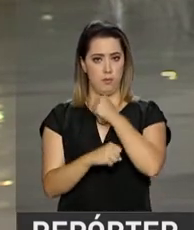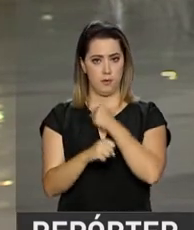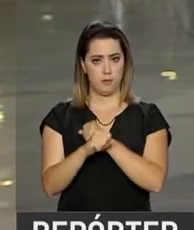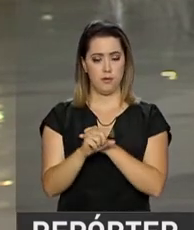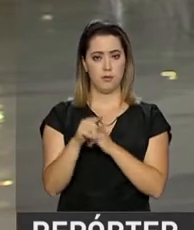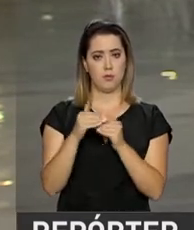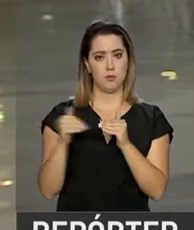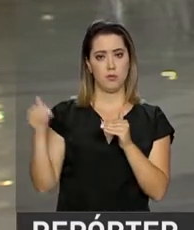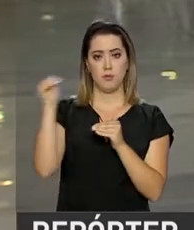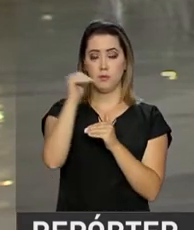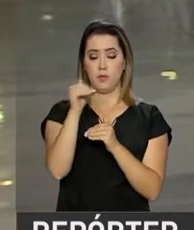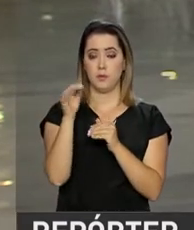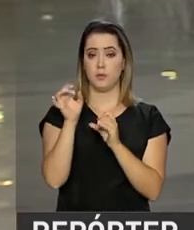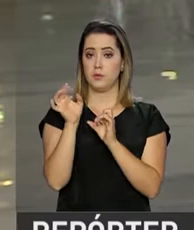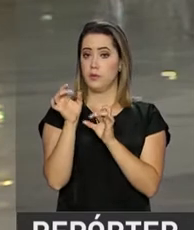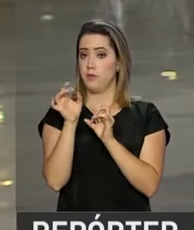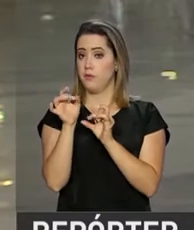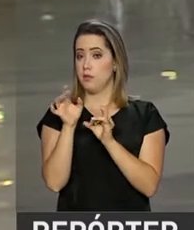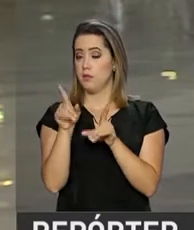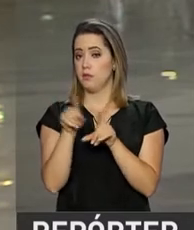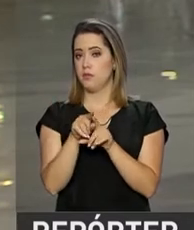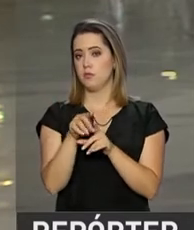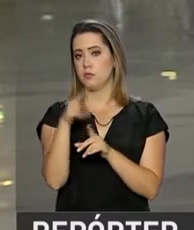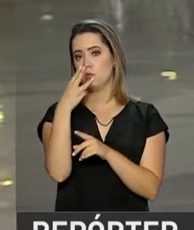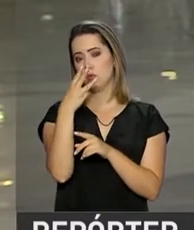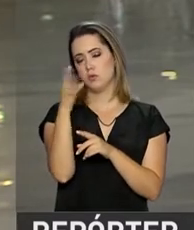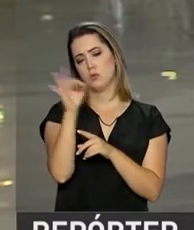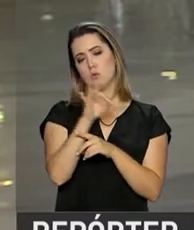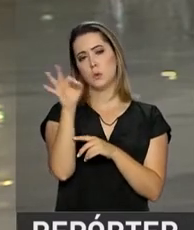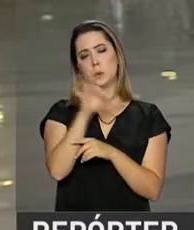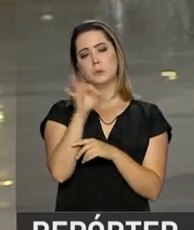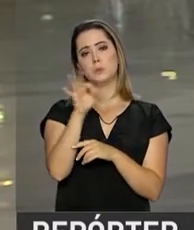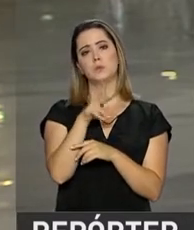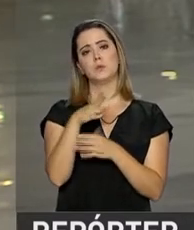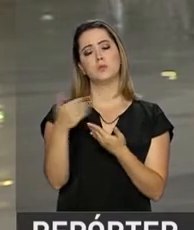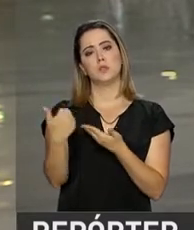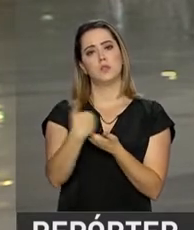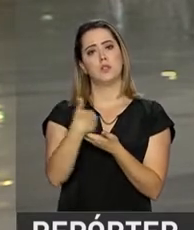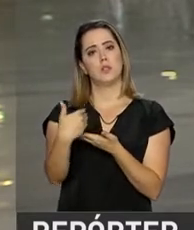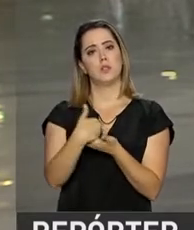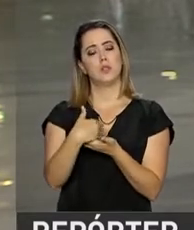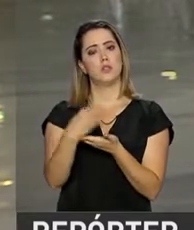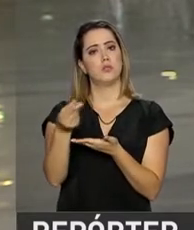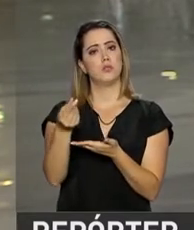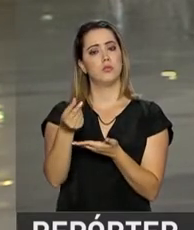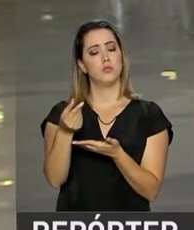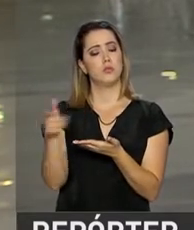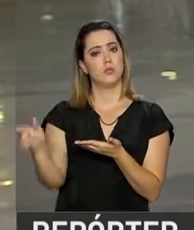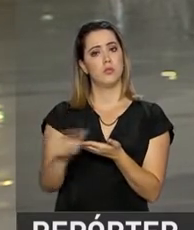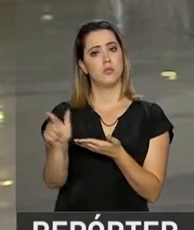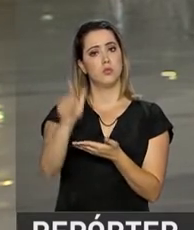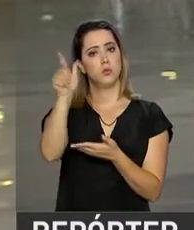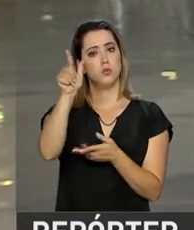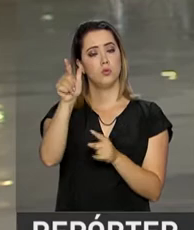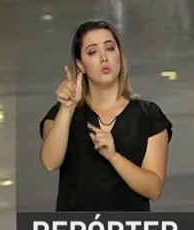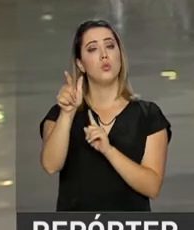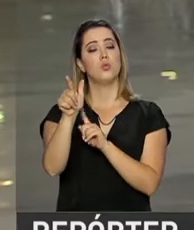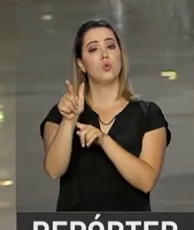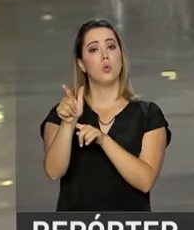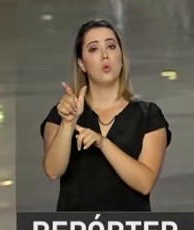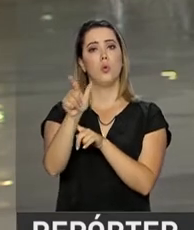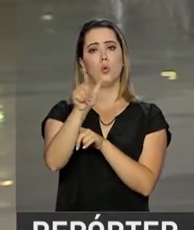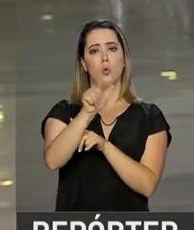houve um aumento nas vendas no comércio varejista de 3% e na receita nominal também descontada a inflação no período